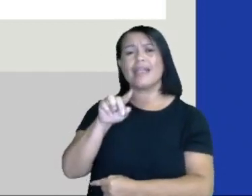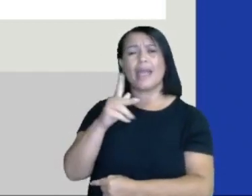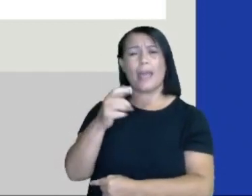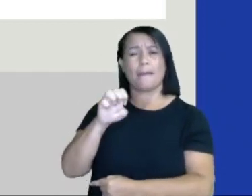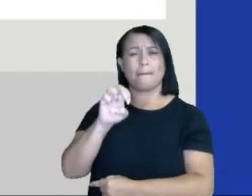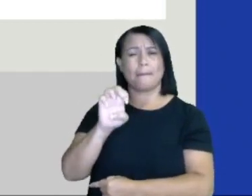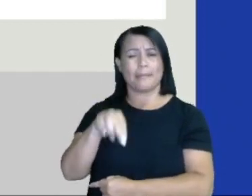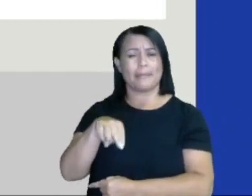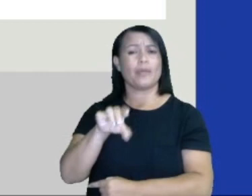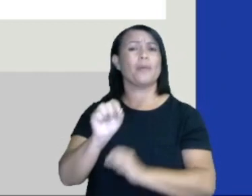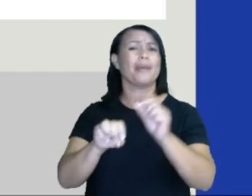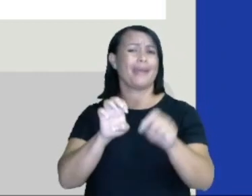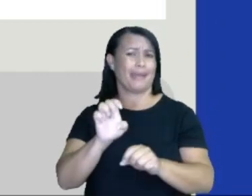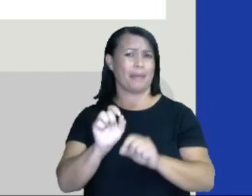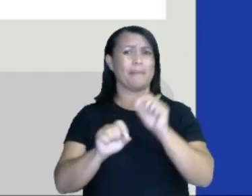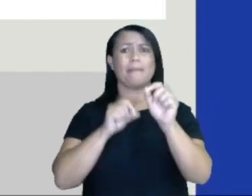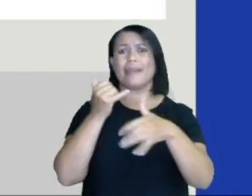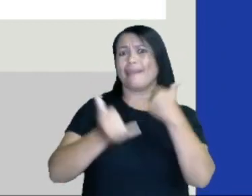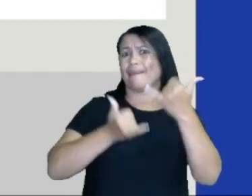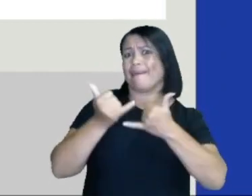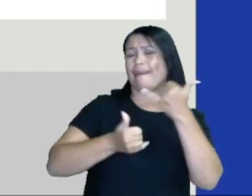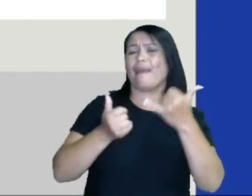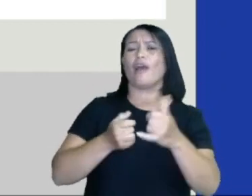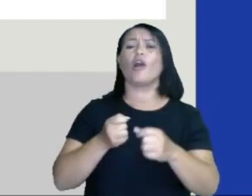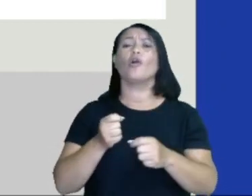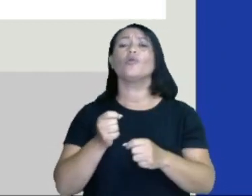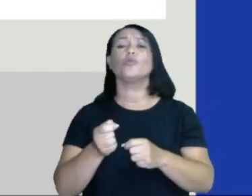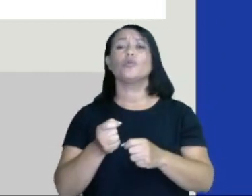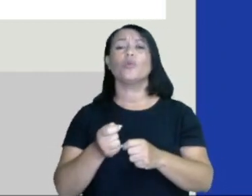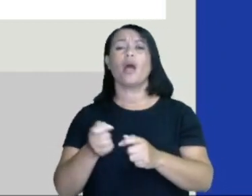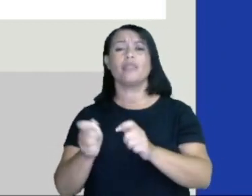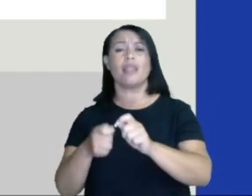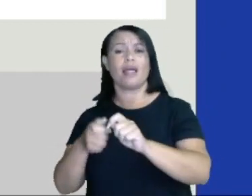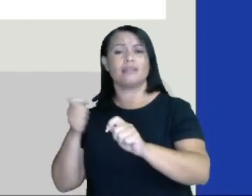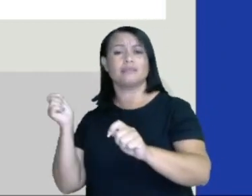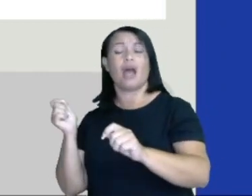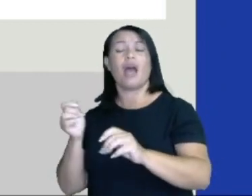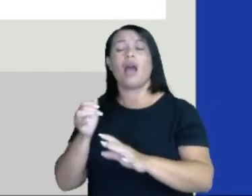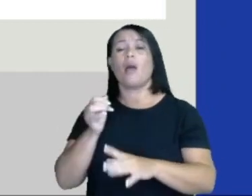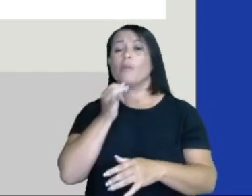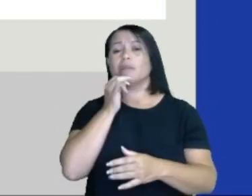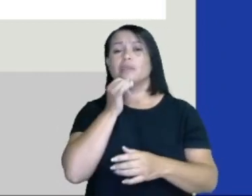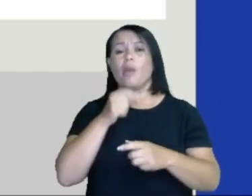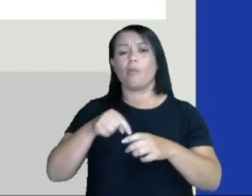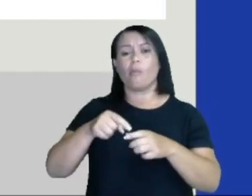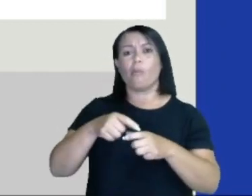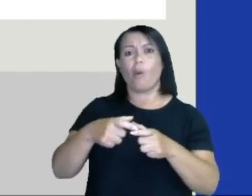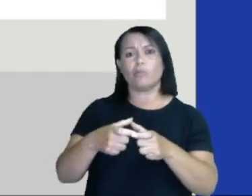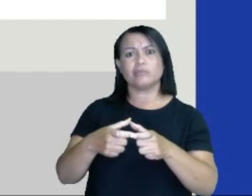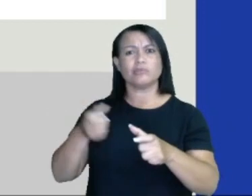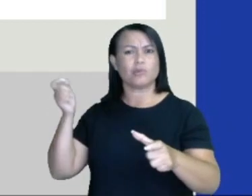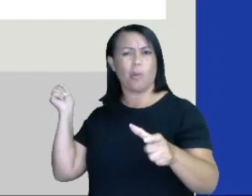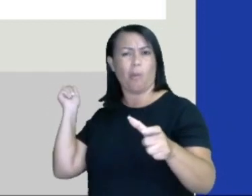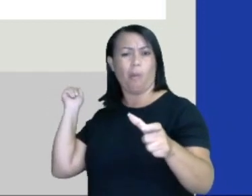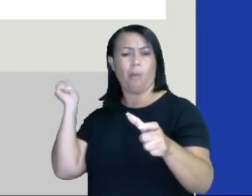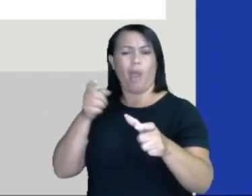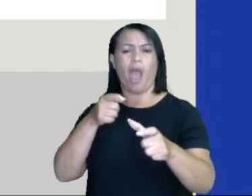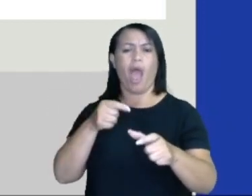disco em uma pista numerada para ver quem os lançam mais